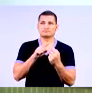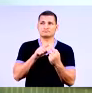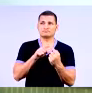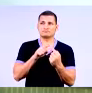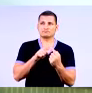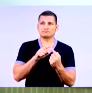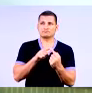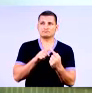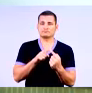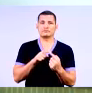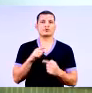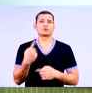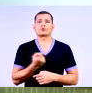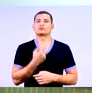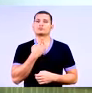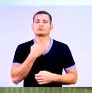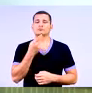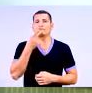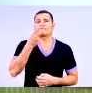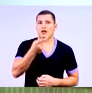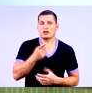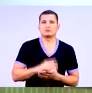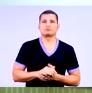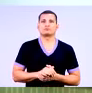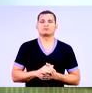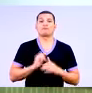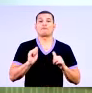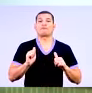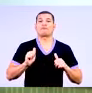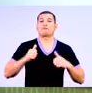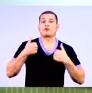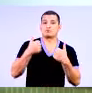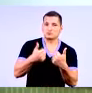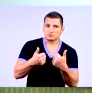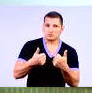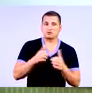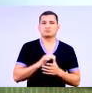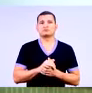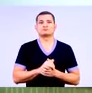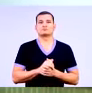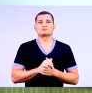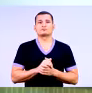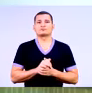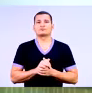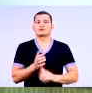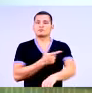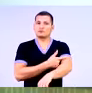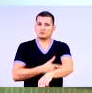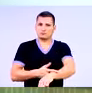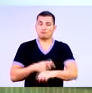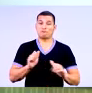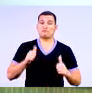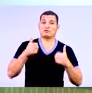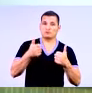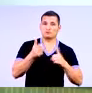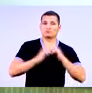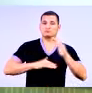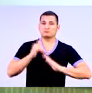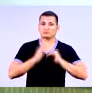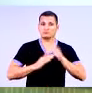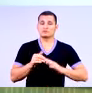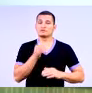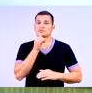nós valorizamos a honestidade, valorizamos o profissionalismo, se no dia a dia nós não nos